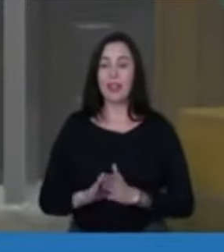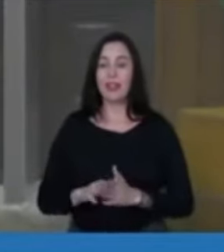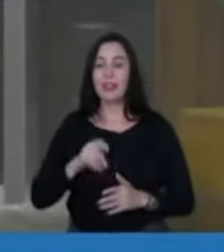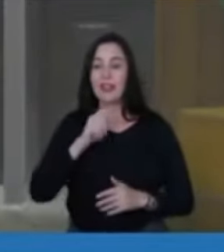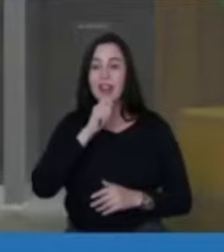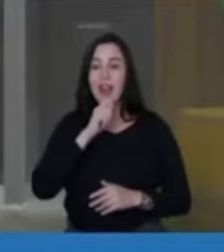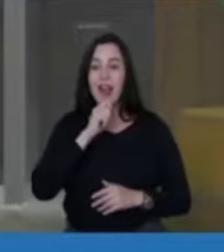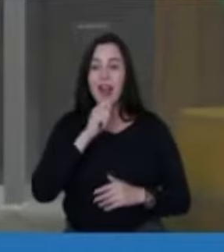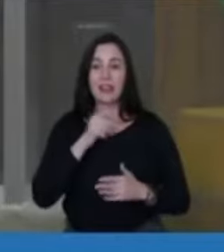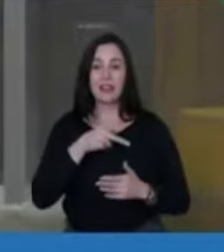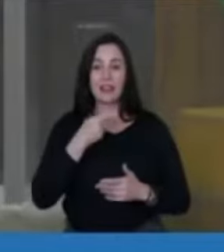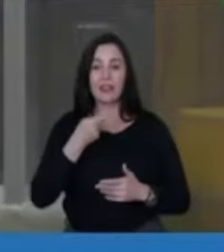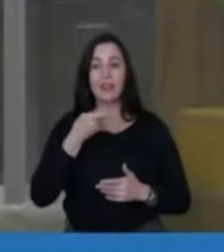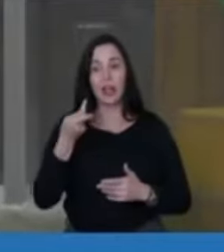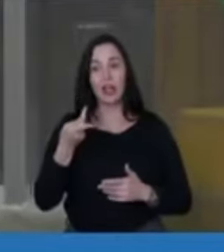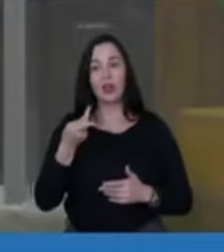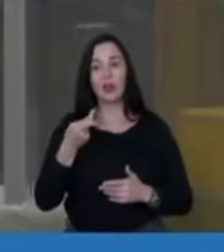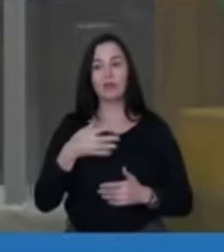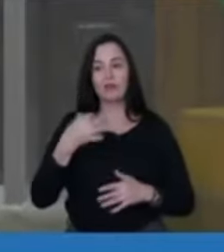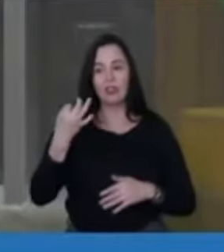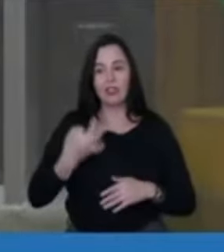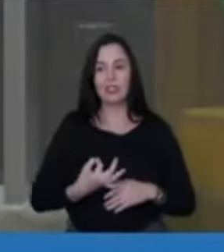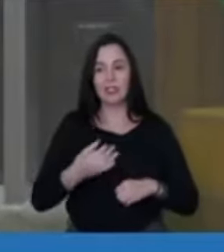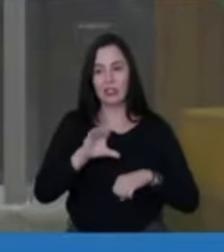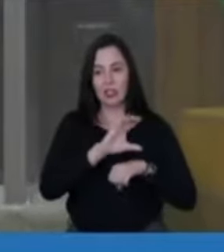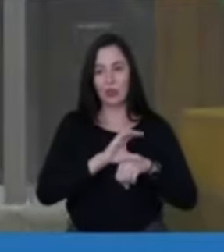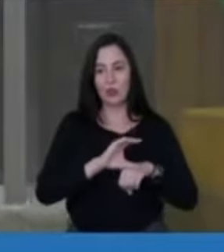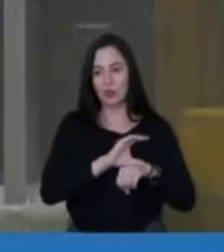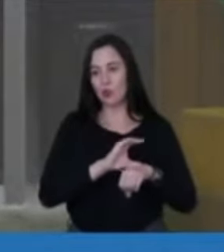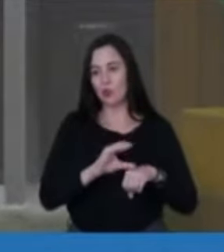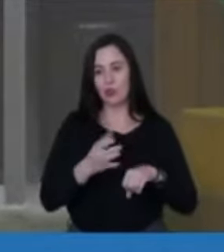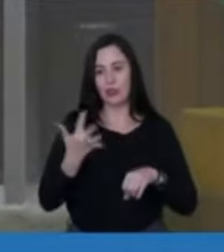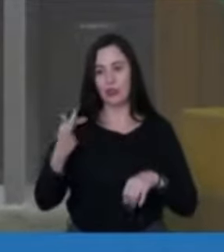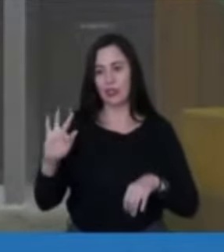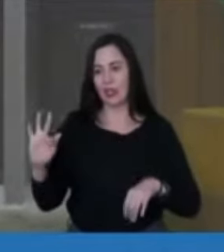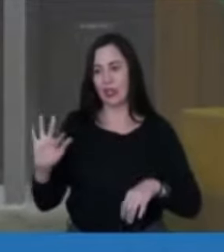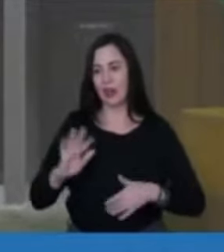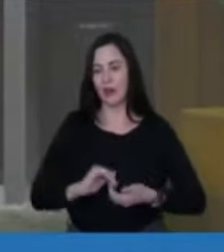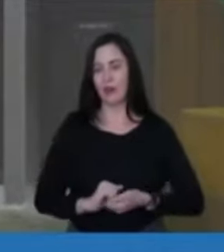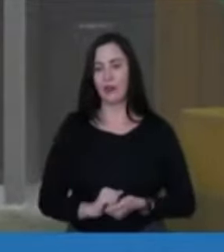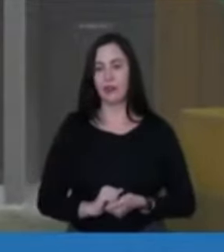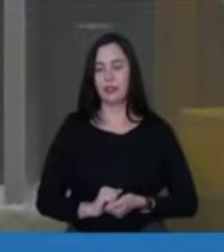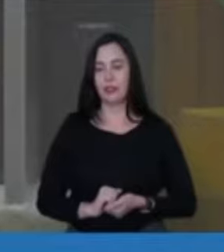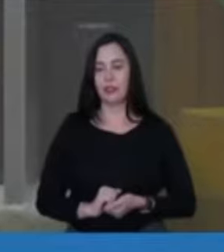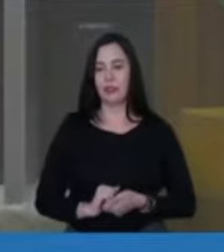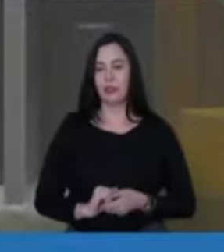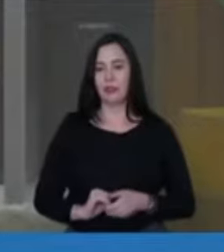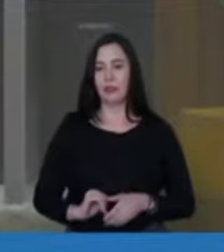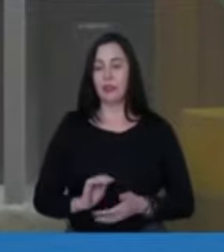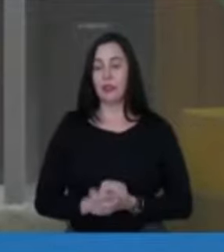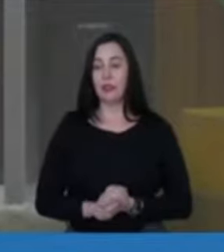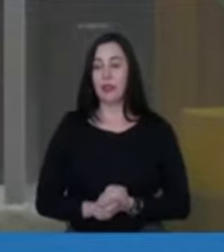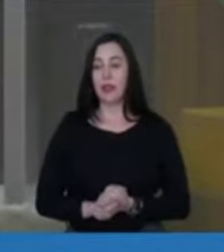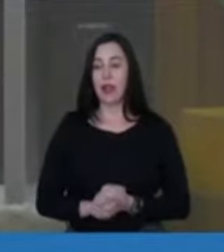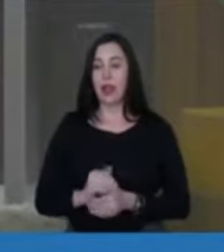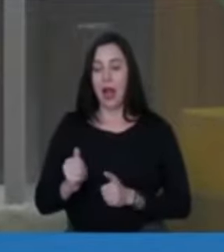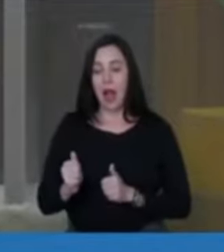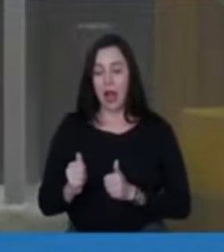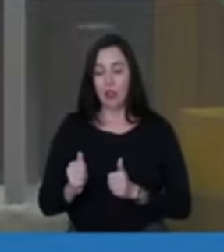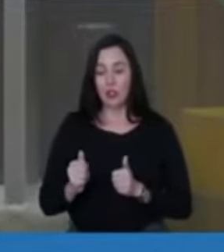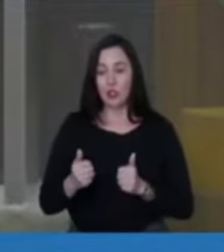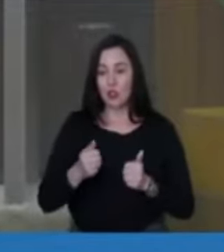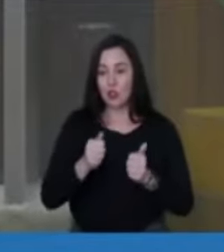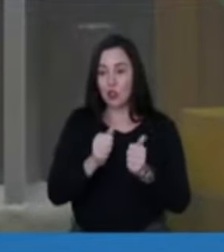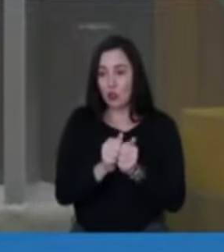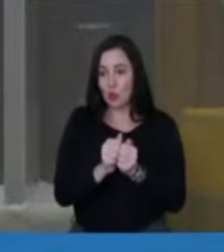era constitucional. E também se colocou ao lado dos golpistas, porque ele foi o comandante